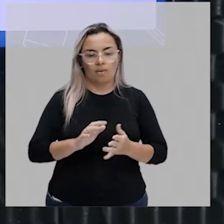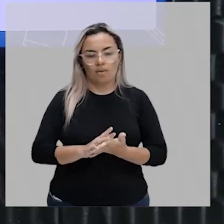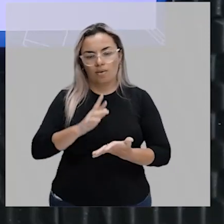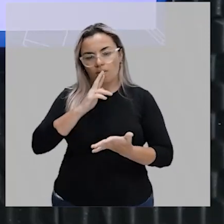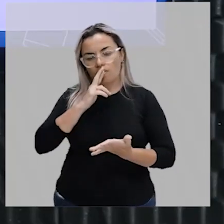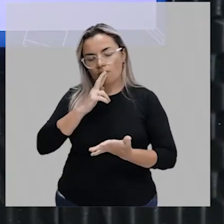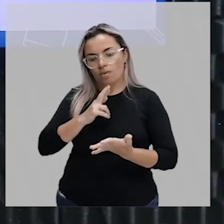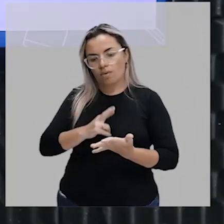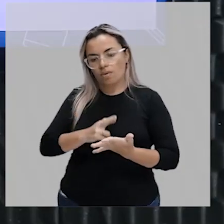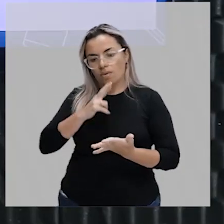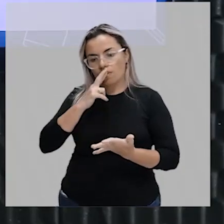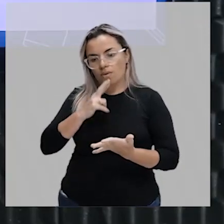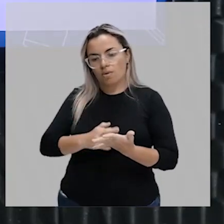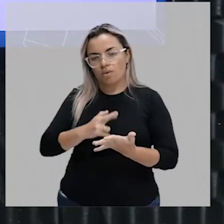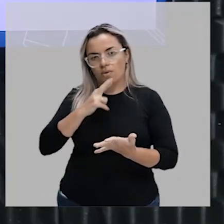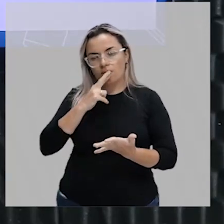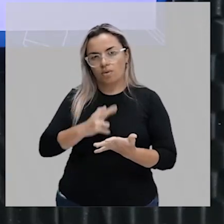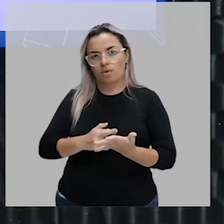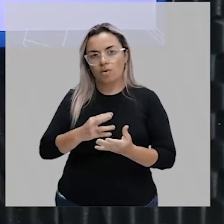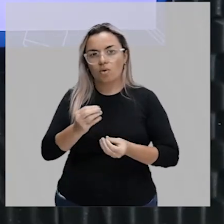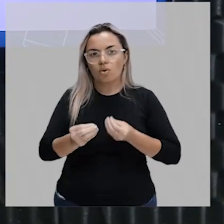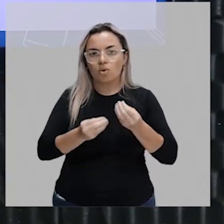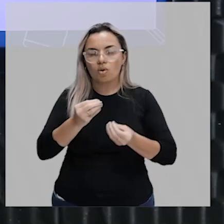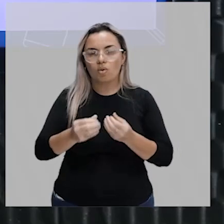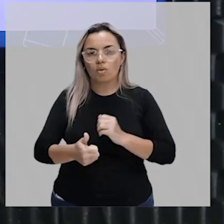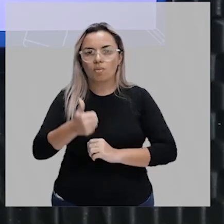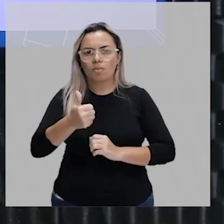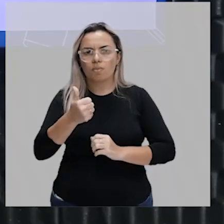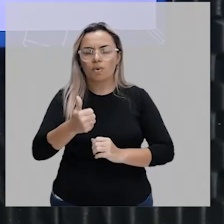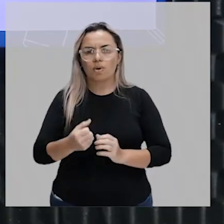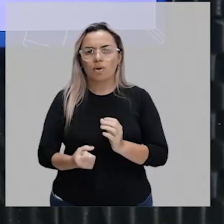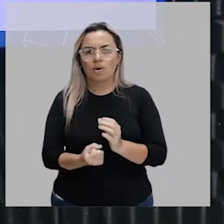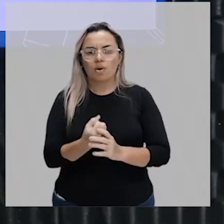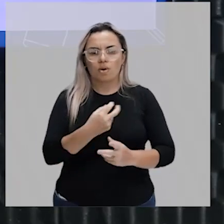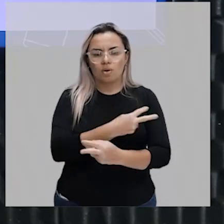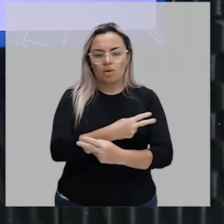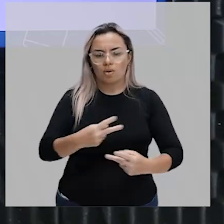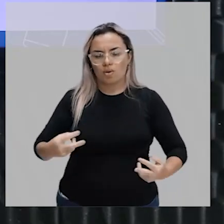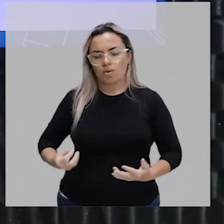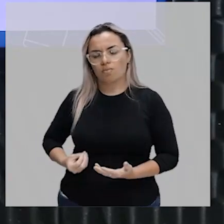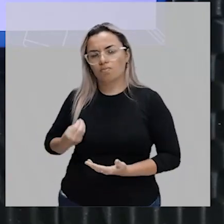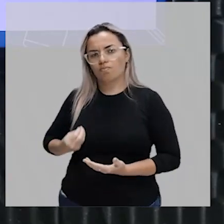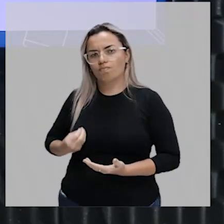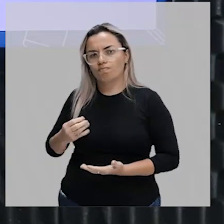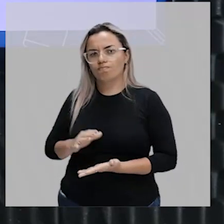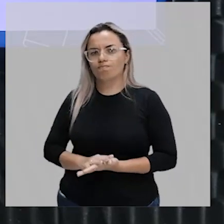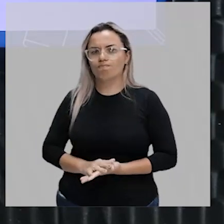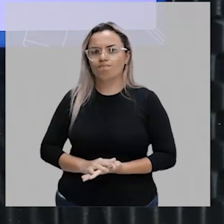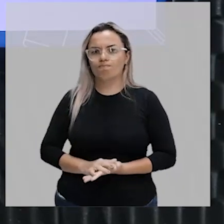resposta para como que os primeiros seres vivos teriam se originado ainda ficou com uma